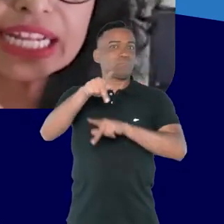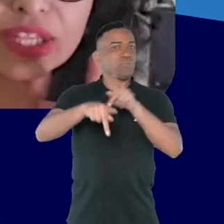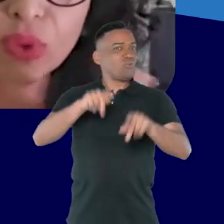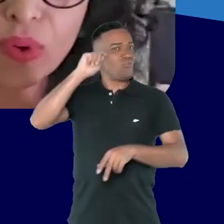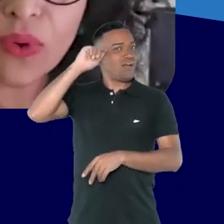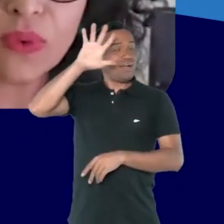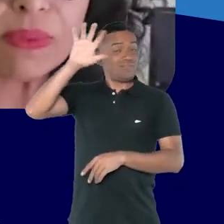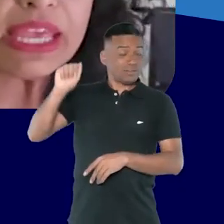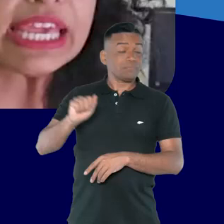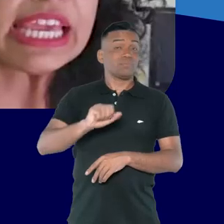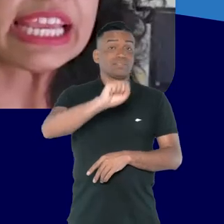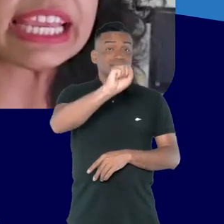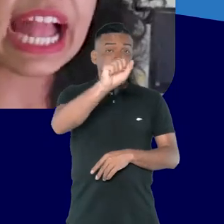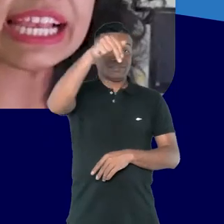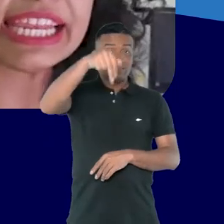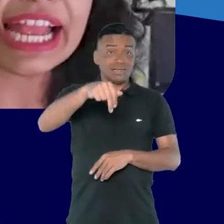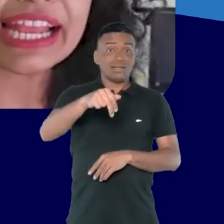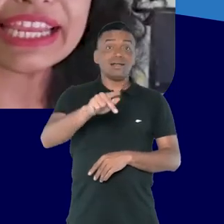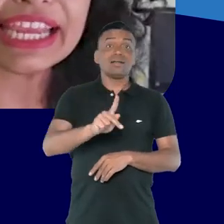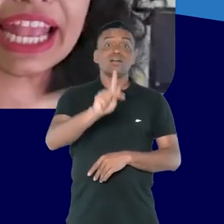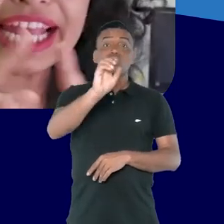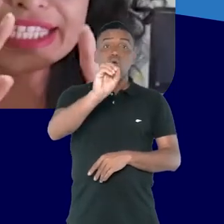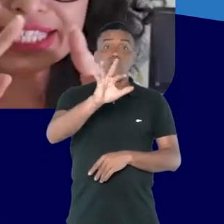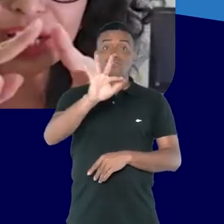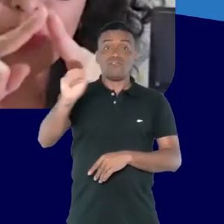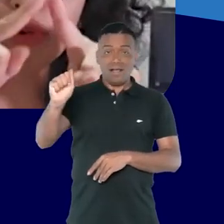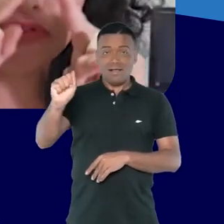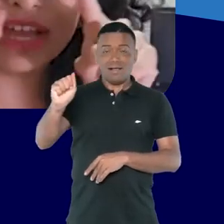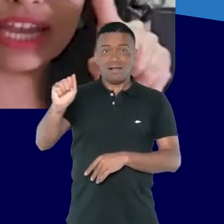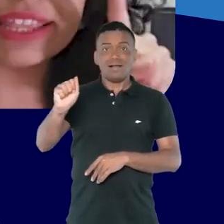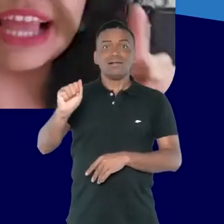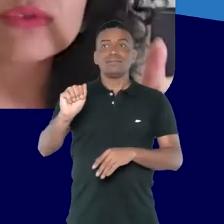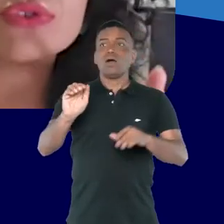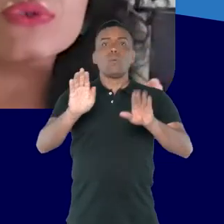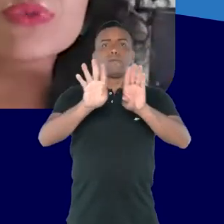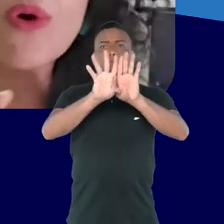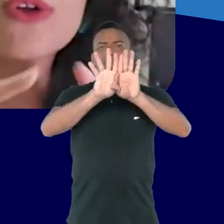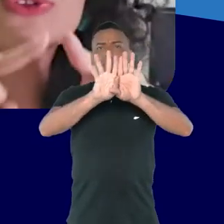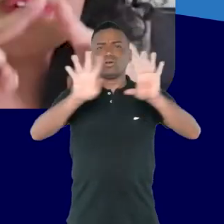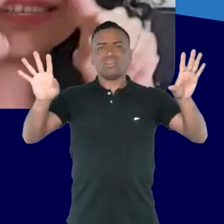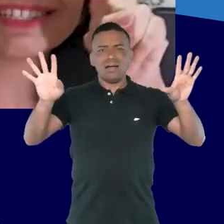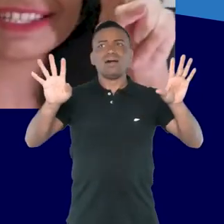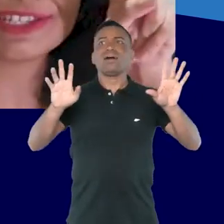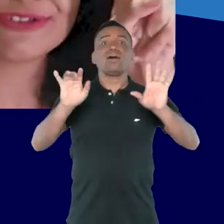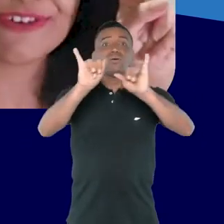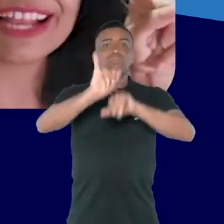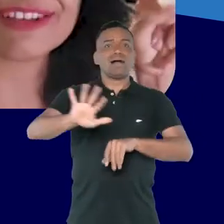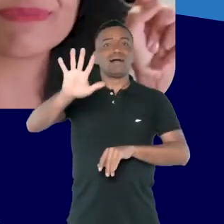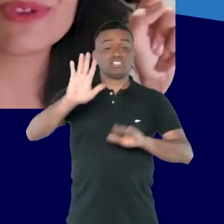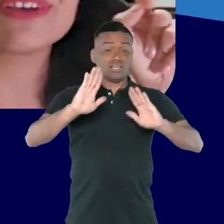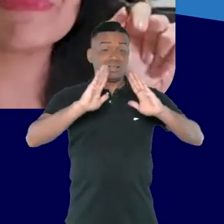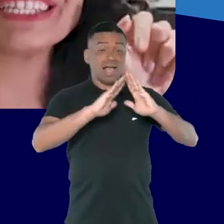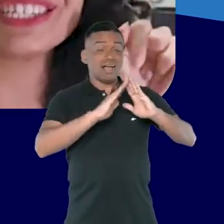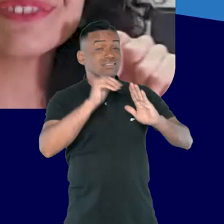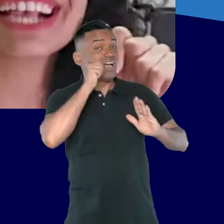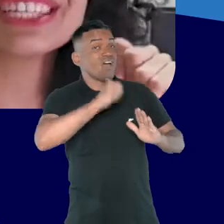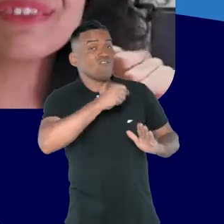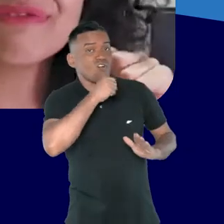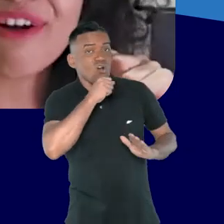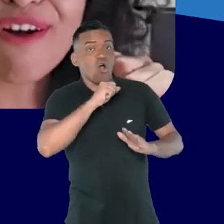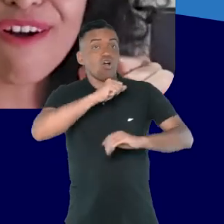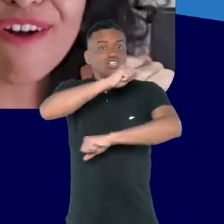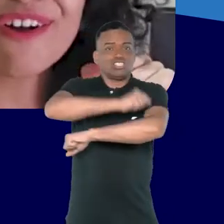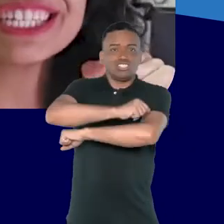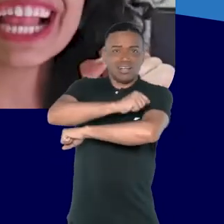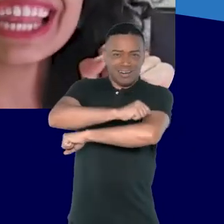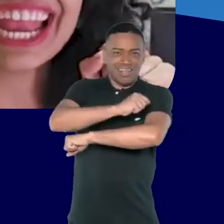atual Gana, Togo. E aí, esse Sankofa, ele tá nos portões. Se a gente for olhar os portões mais antigos, casa